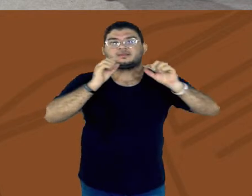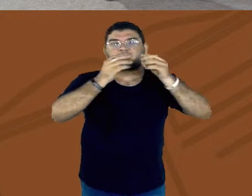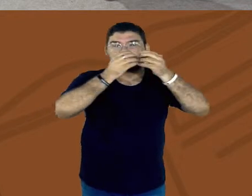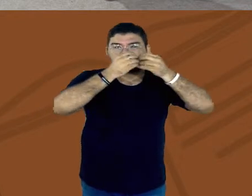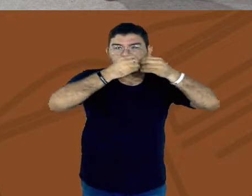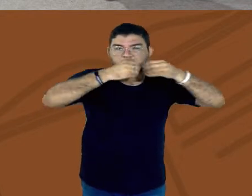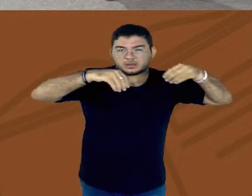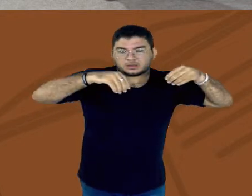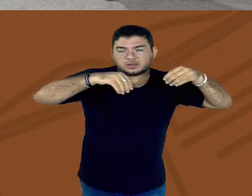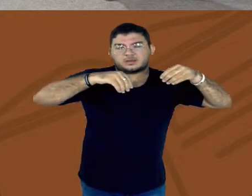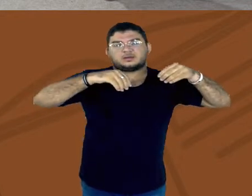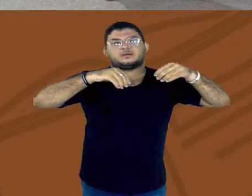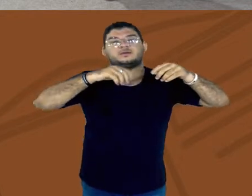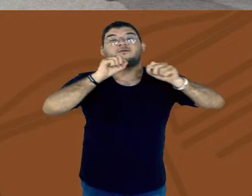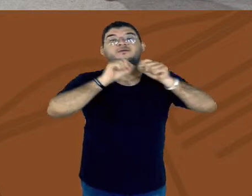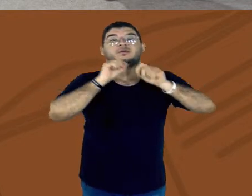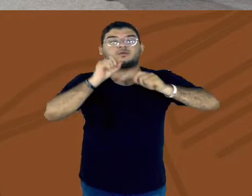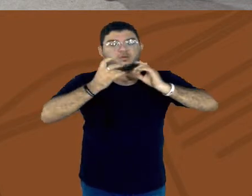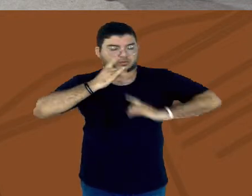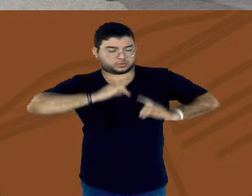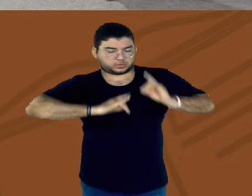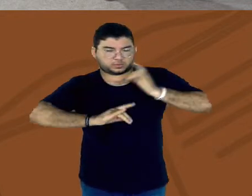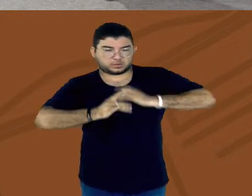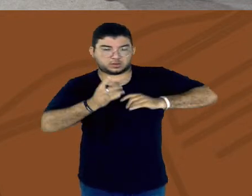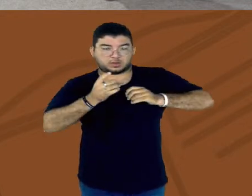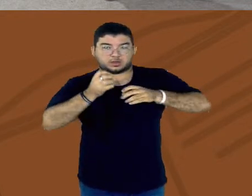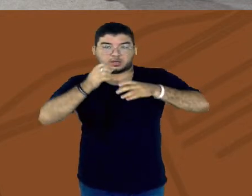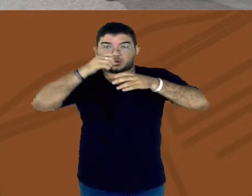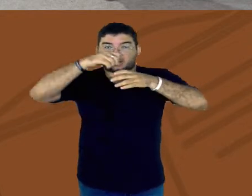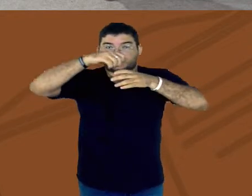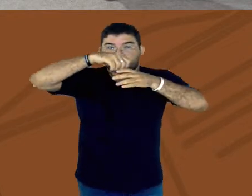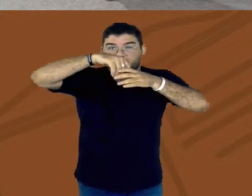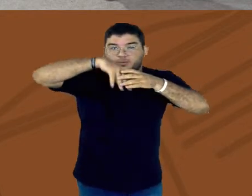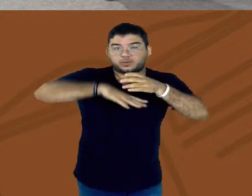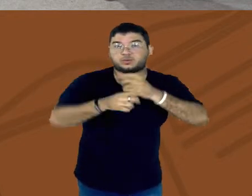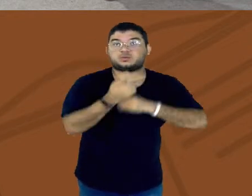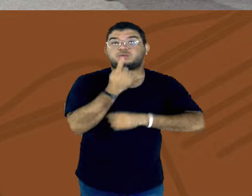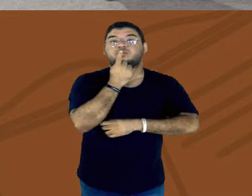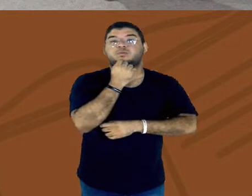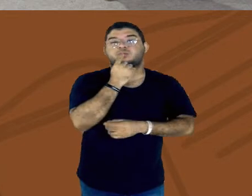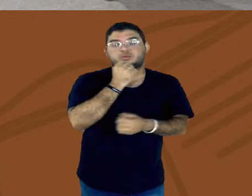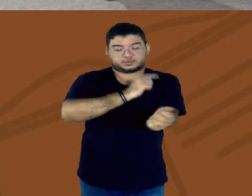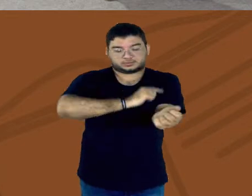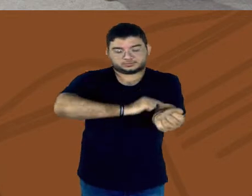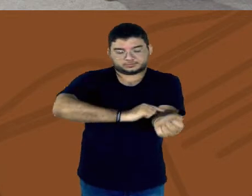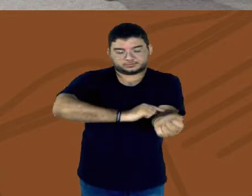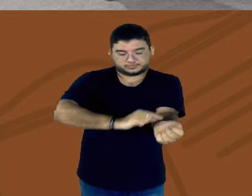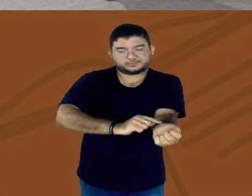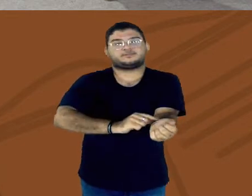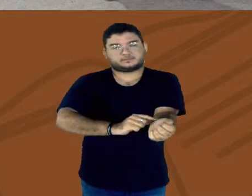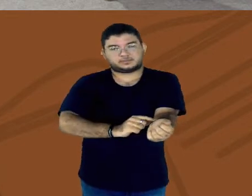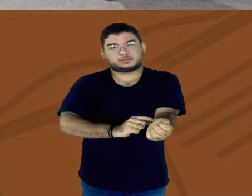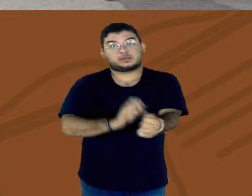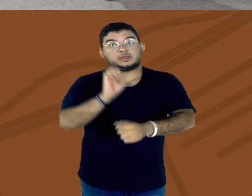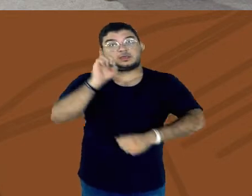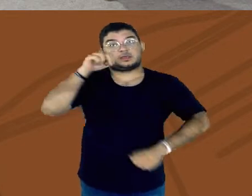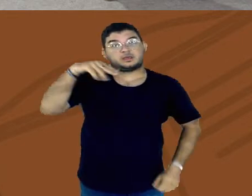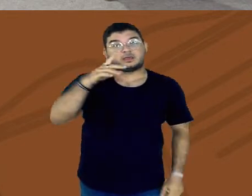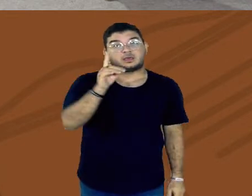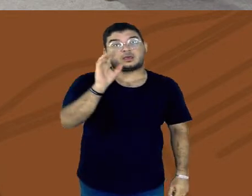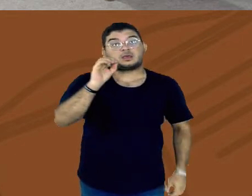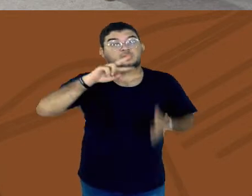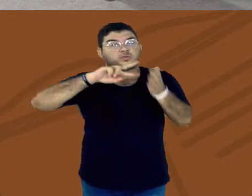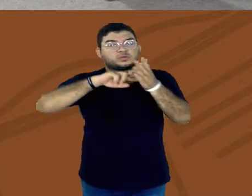que são produzidas, no caso os hormônios, são lançadas diretamente no sangue. Endo quer dizer dentro,